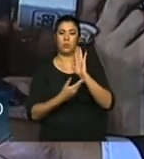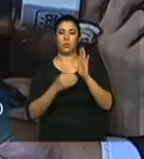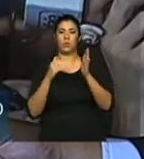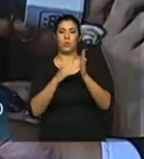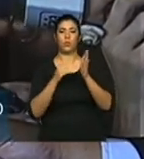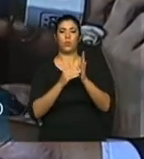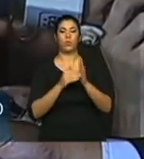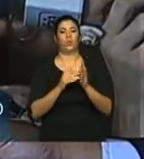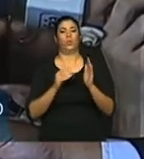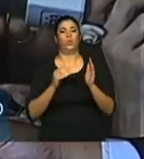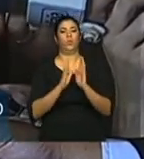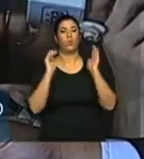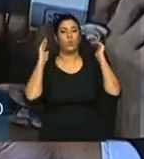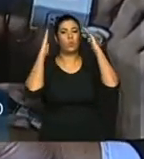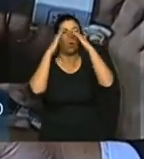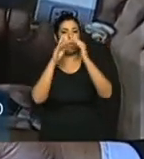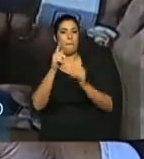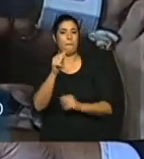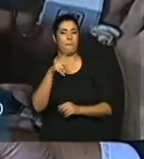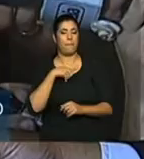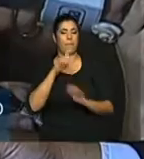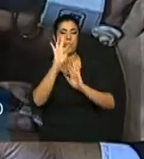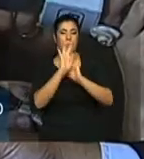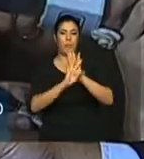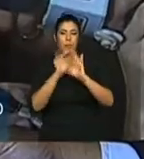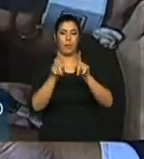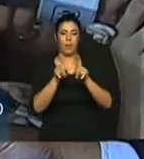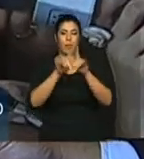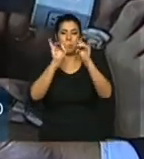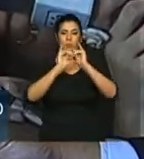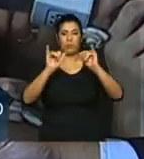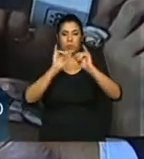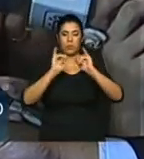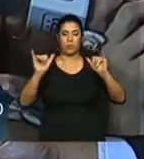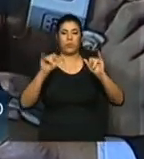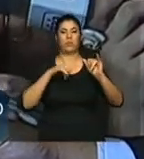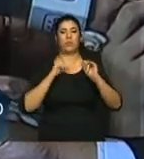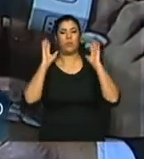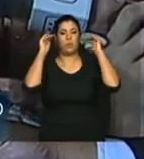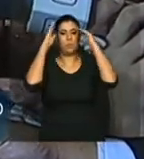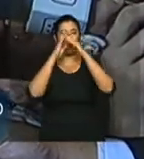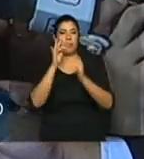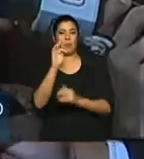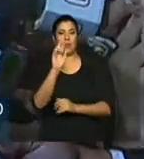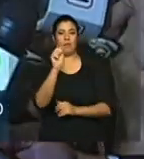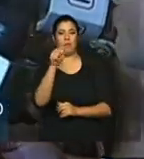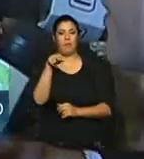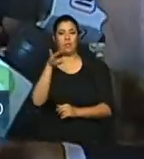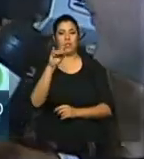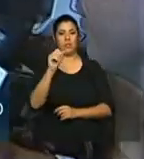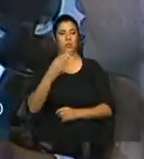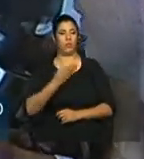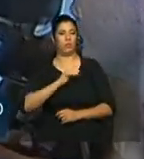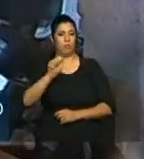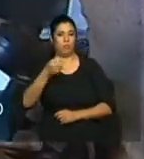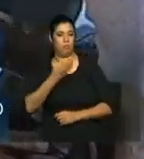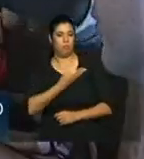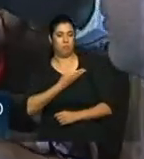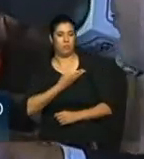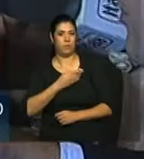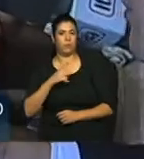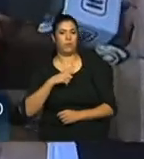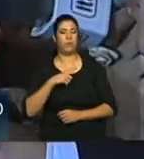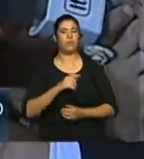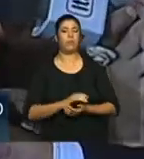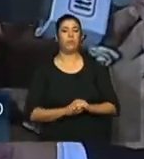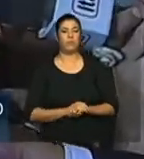papas, inclusive nos textos e pronunciamentos do Papa Francisco. Como é que o senhor avalia a declaração da ministra Cátia